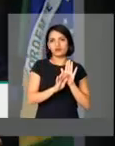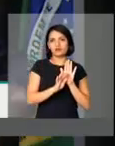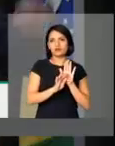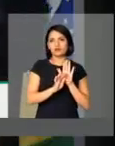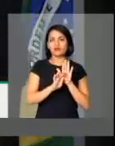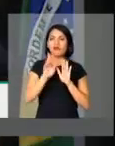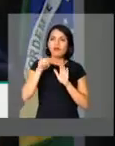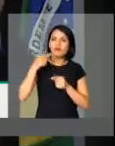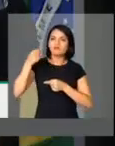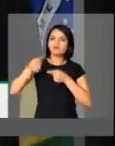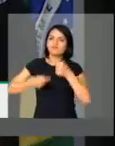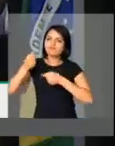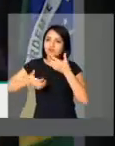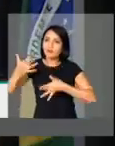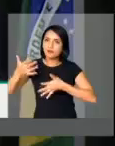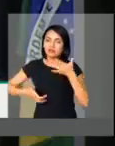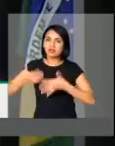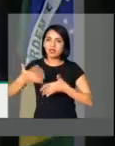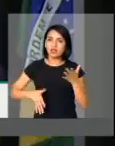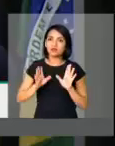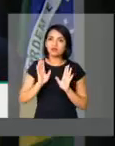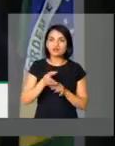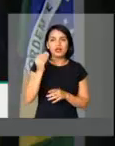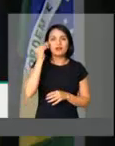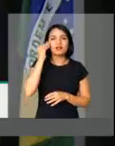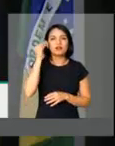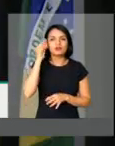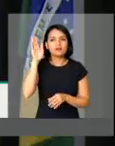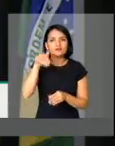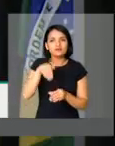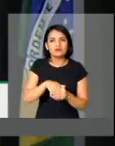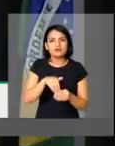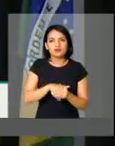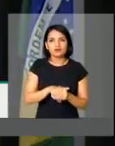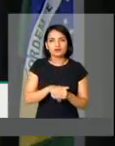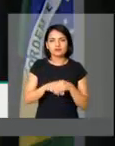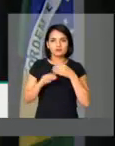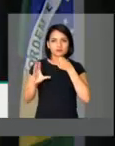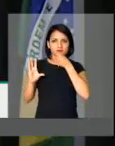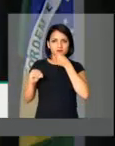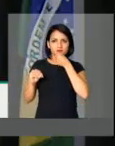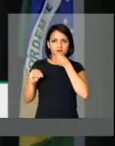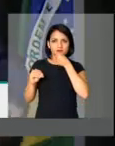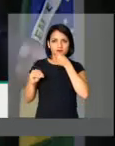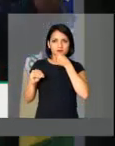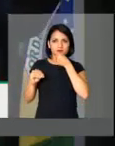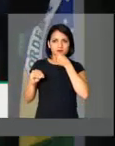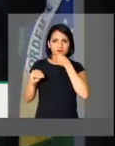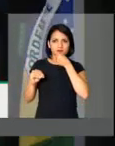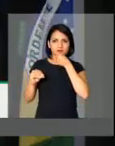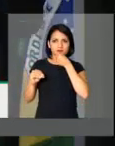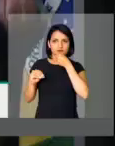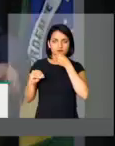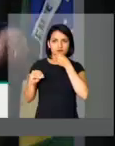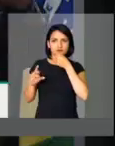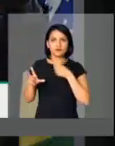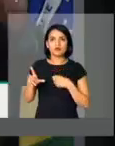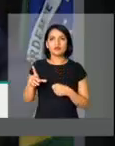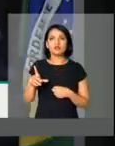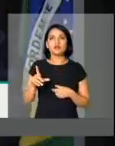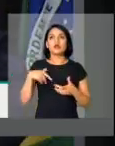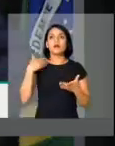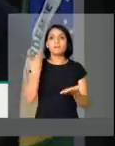debate. Tentou se votar, houve surra. Acabou. E aí se